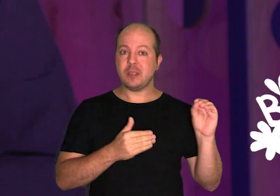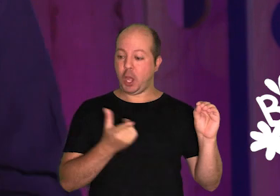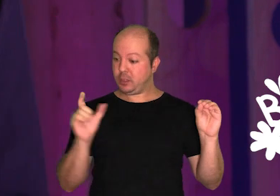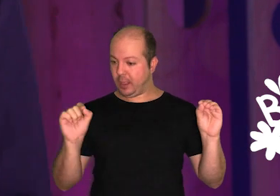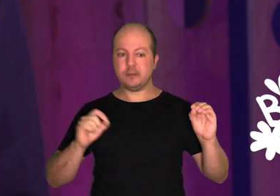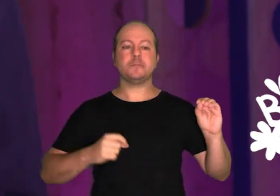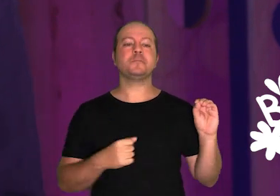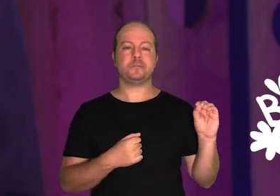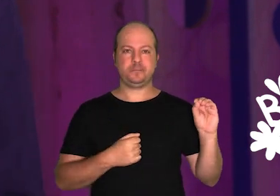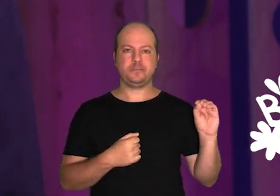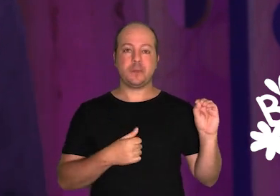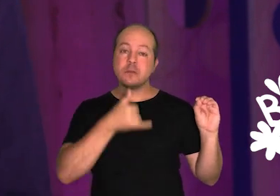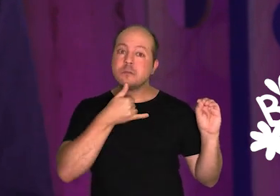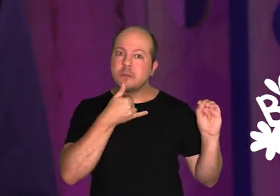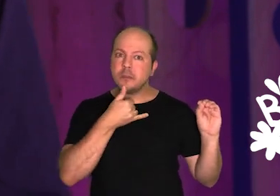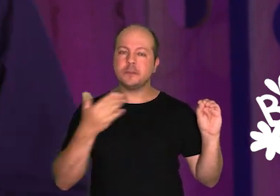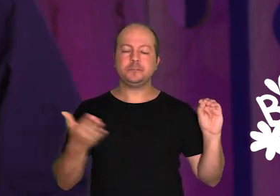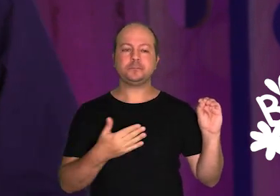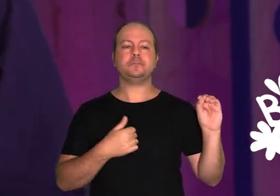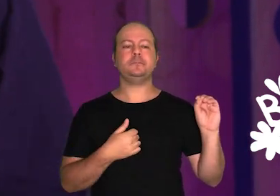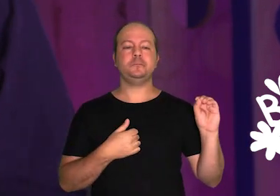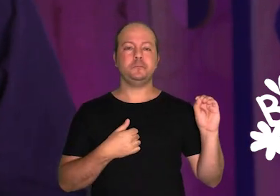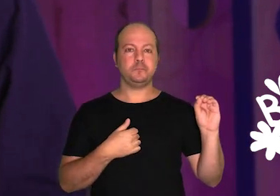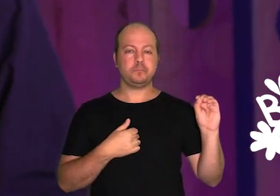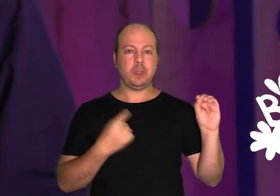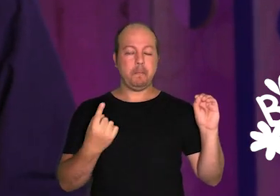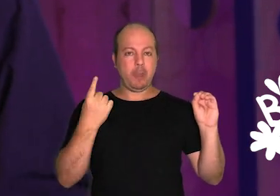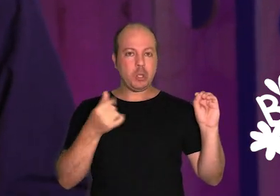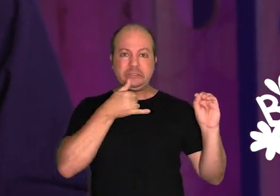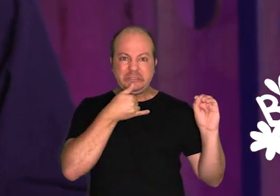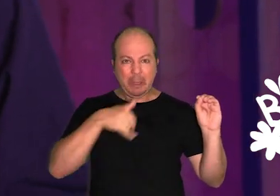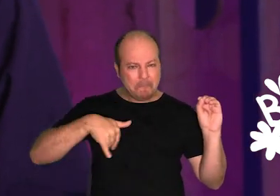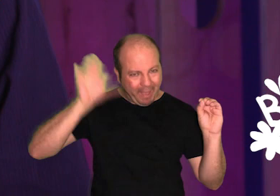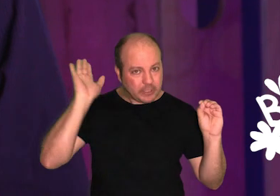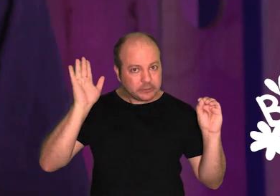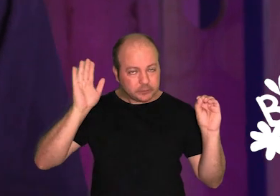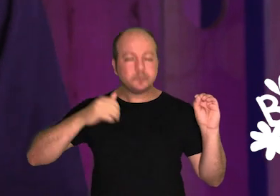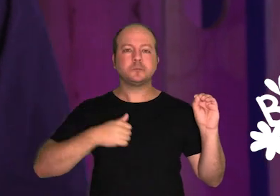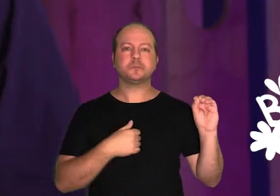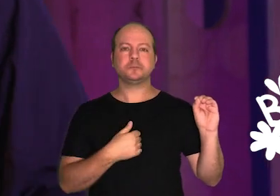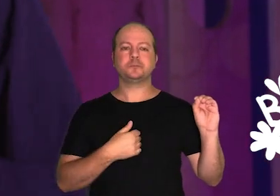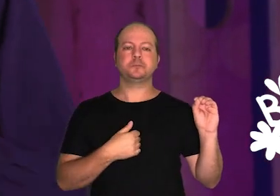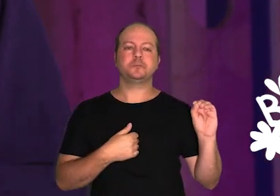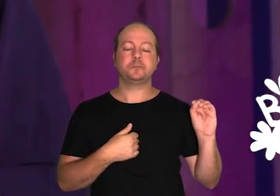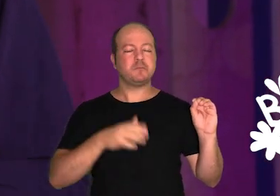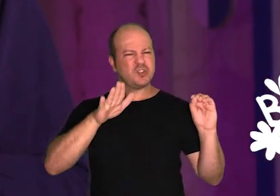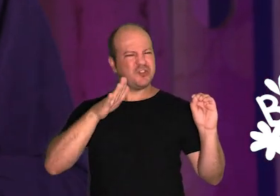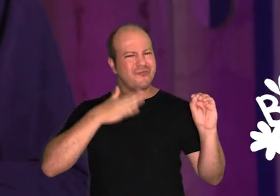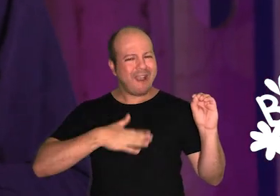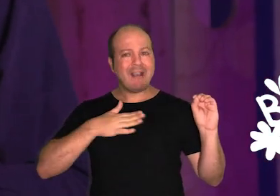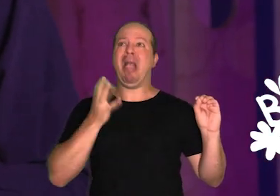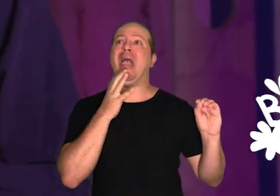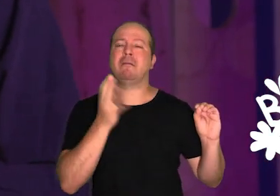0. Tristeza, tá? Quanto maior o número, maior a tristeza. Devagar,